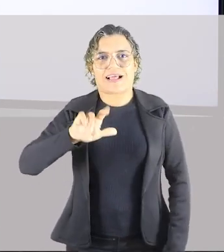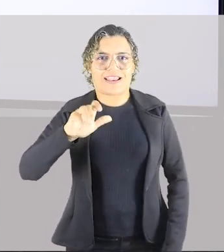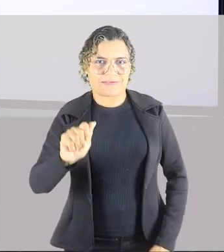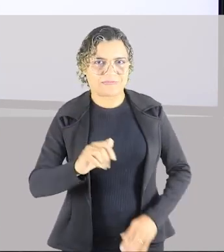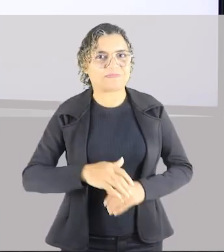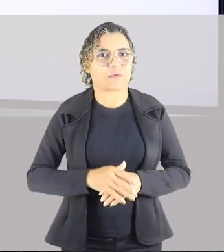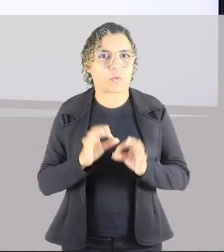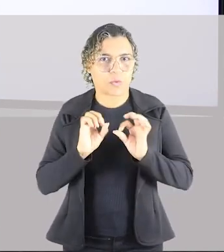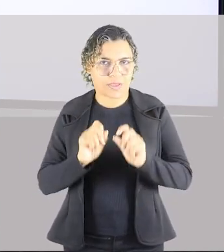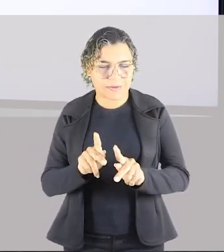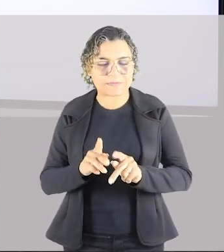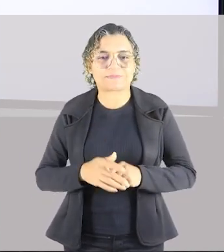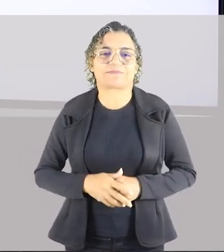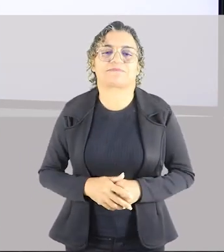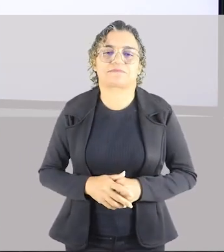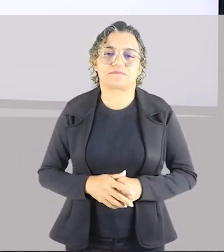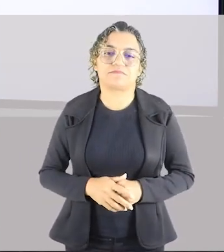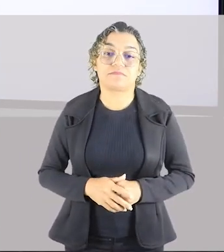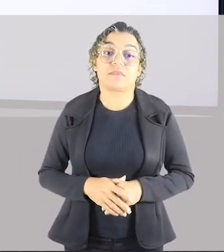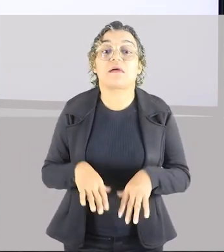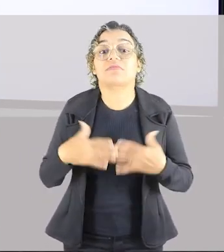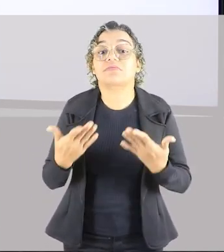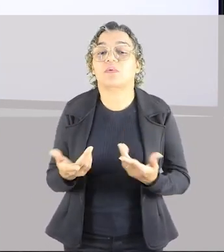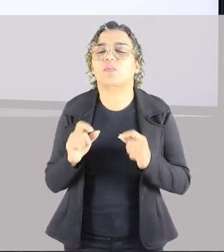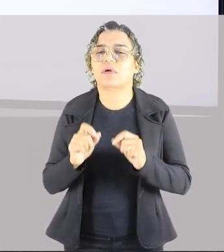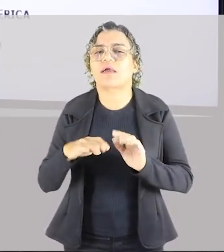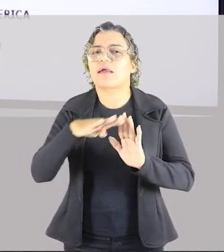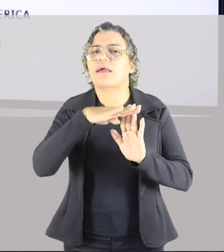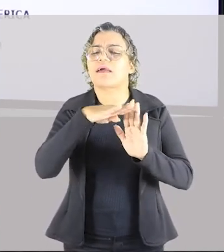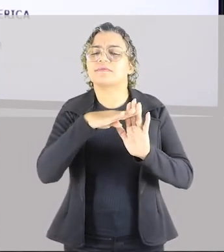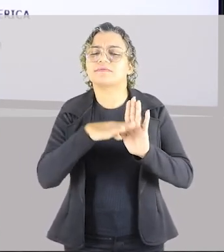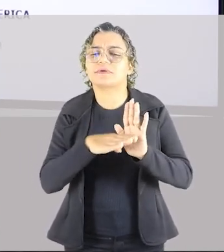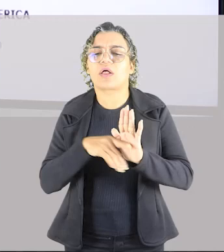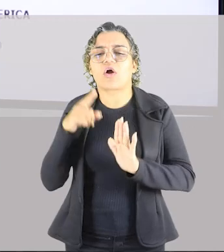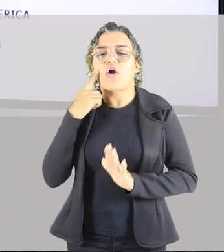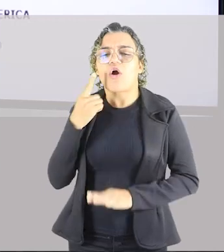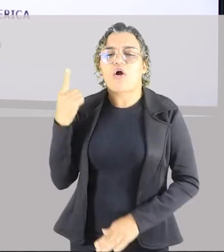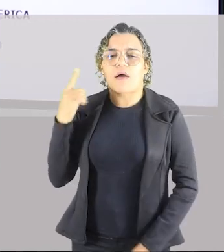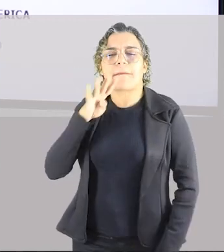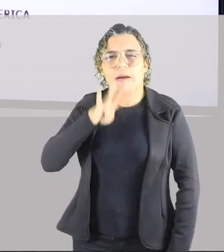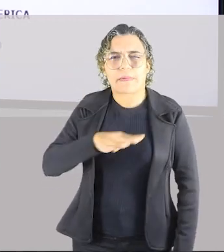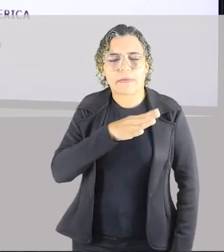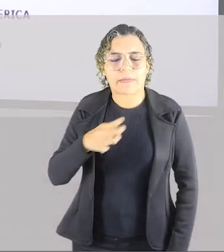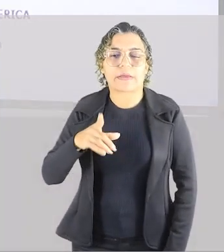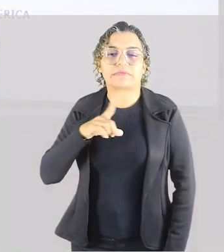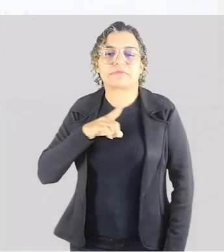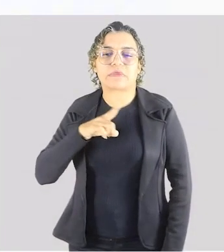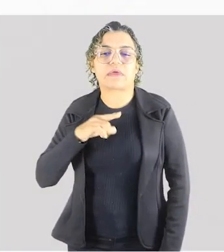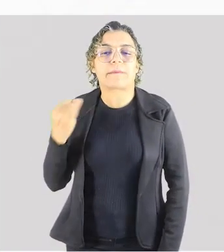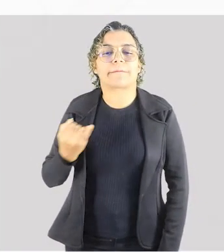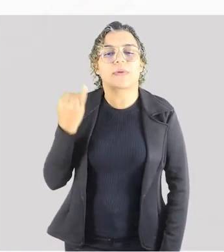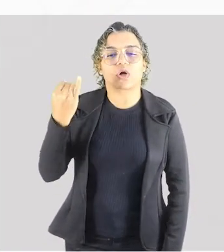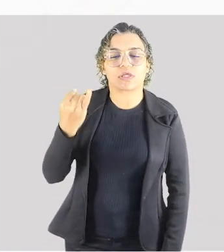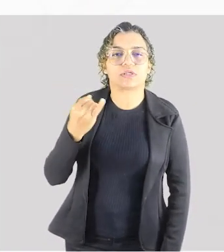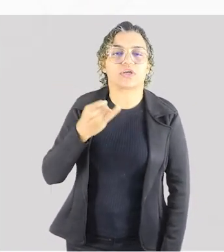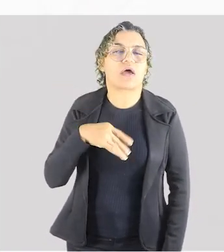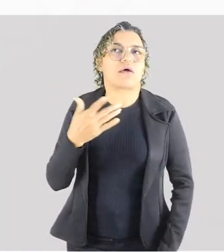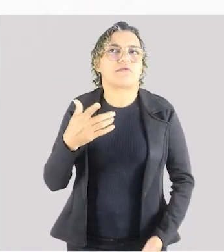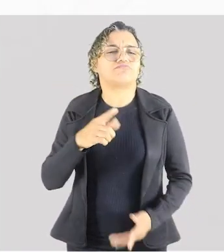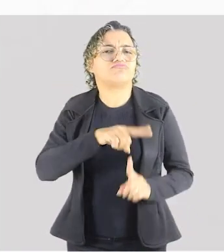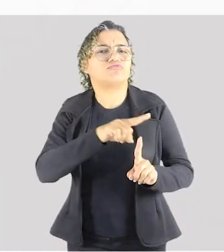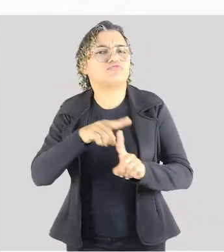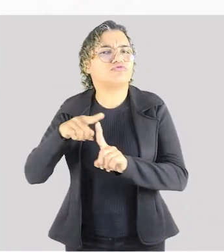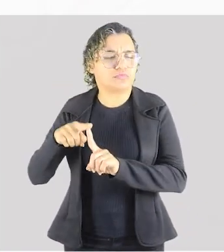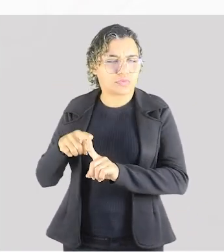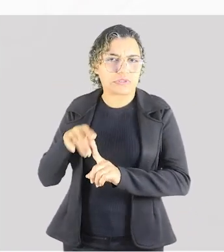belezinha? Muito tranquilo, né? Falando em escala, um outro ponto muito importante são os famosos tipos de escala. Porque